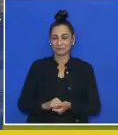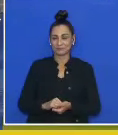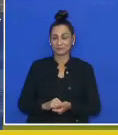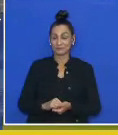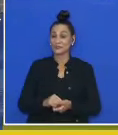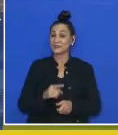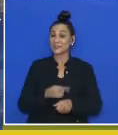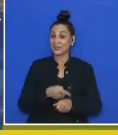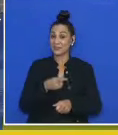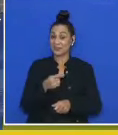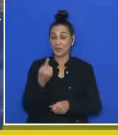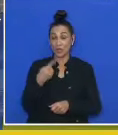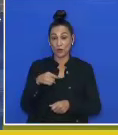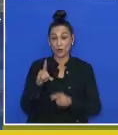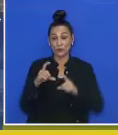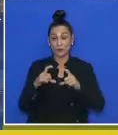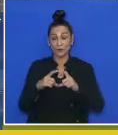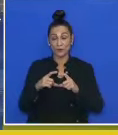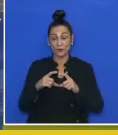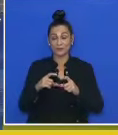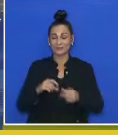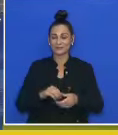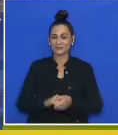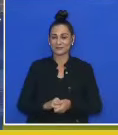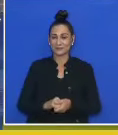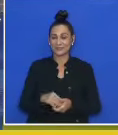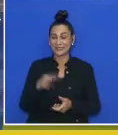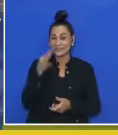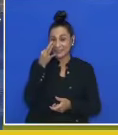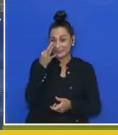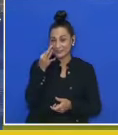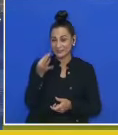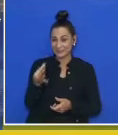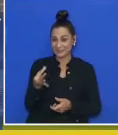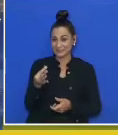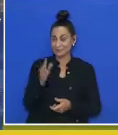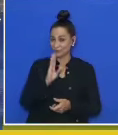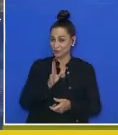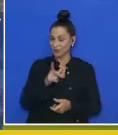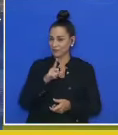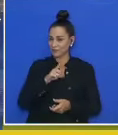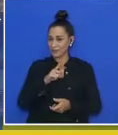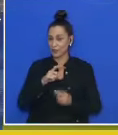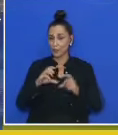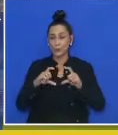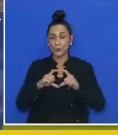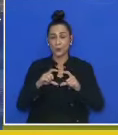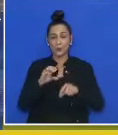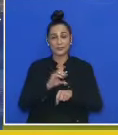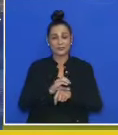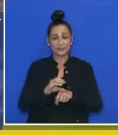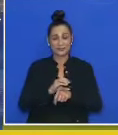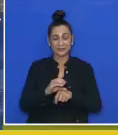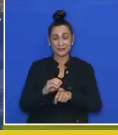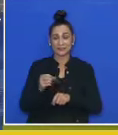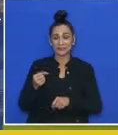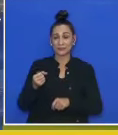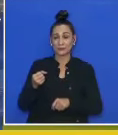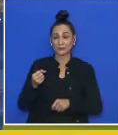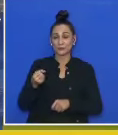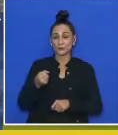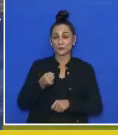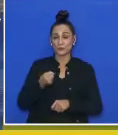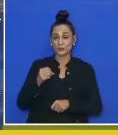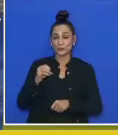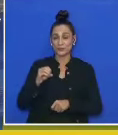E agora sim, a última bola, pode ser agora, hein? Atenção, já temos bola cinza, número